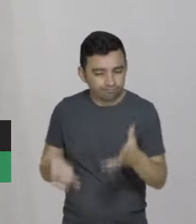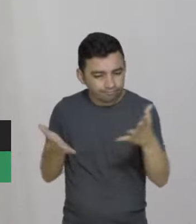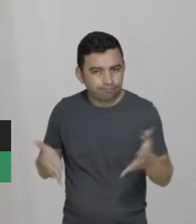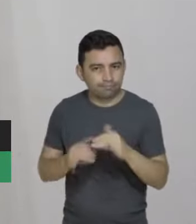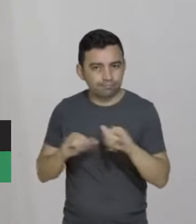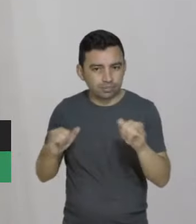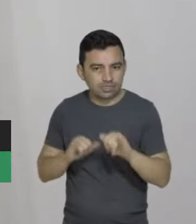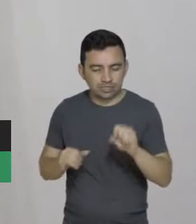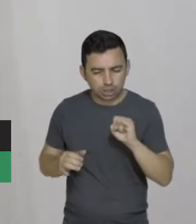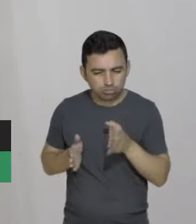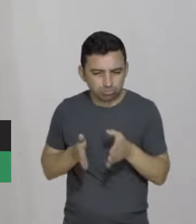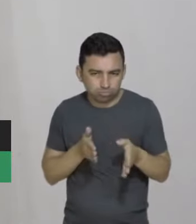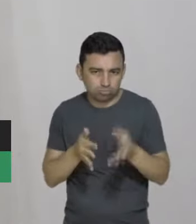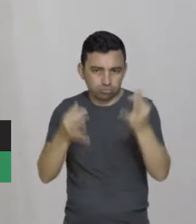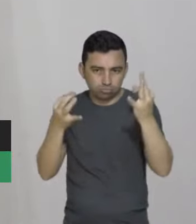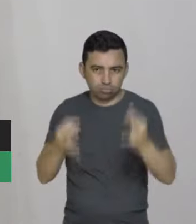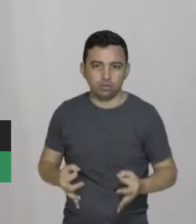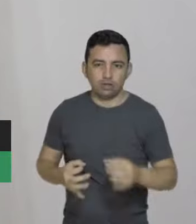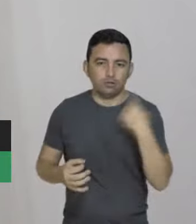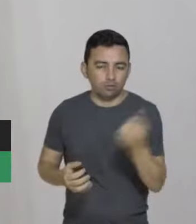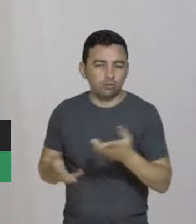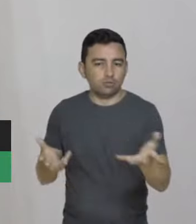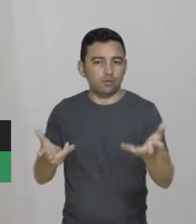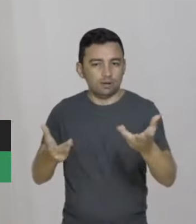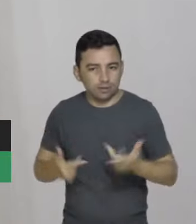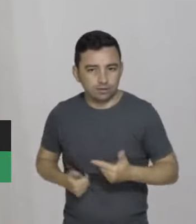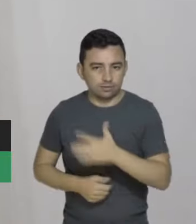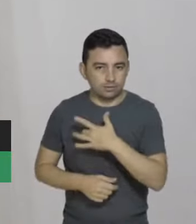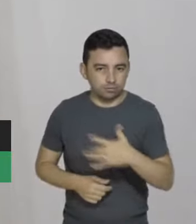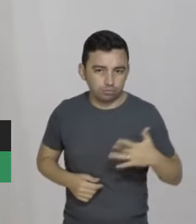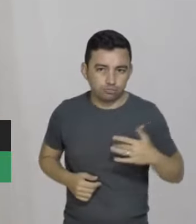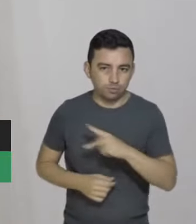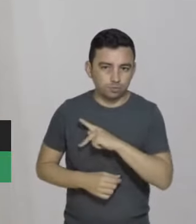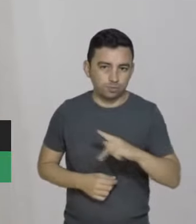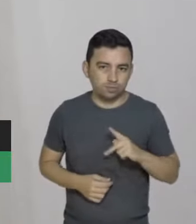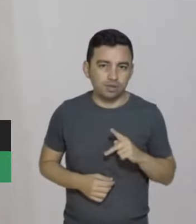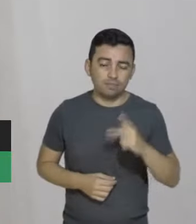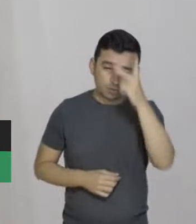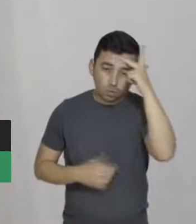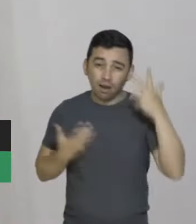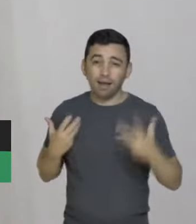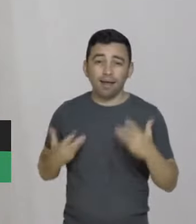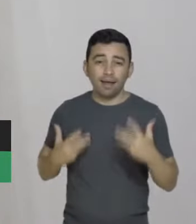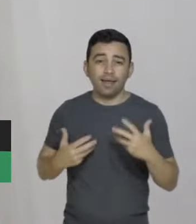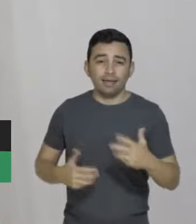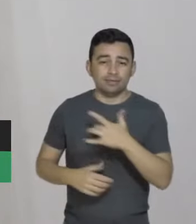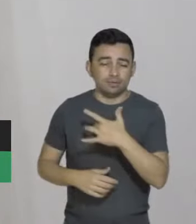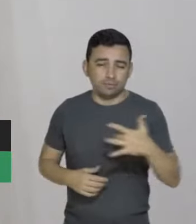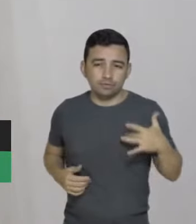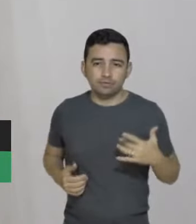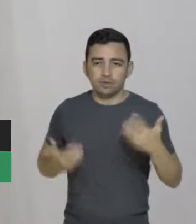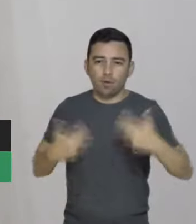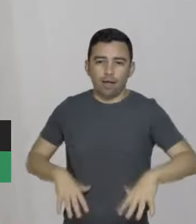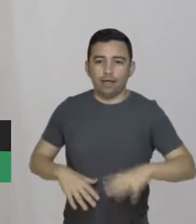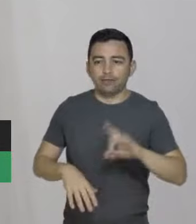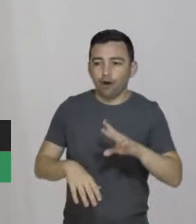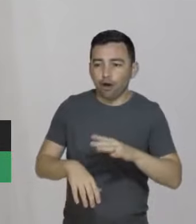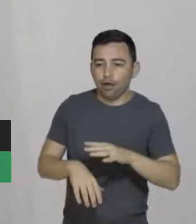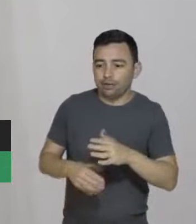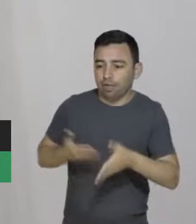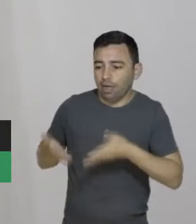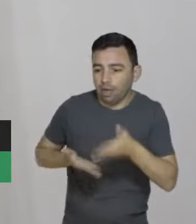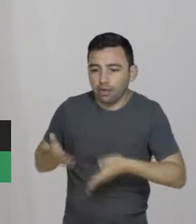aí sim nós faremos, sim, com qualidade, saúde pública, que é o que interessa. As pessoas querem saúde. As pessoas não querem só tratar doença, as pessoas